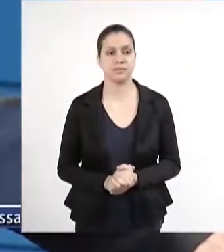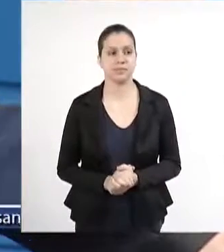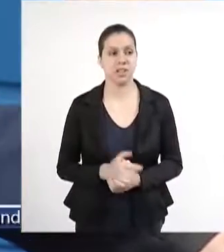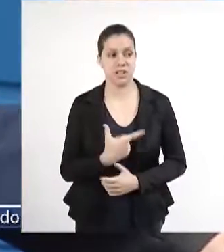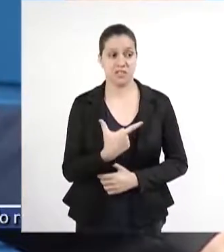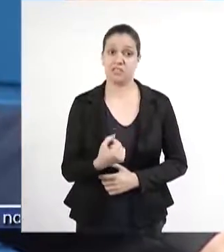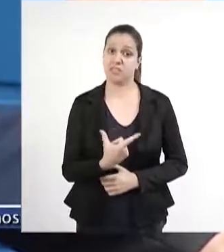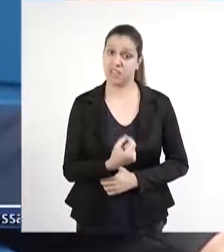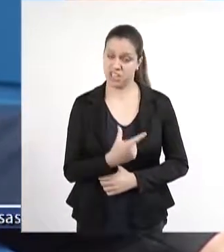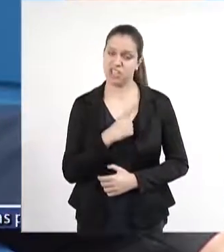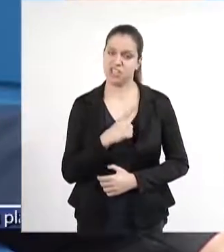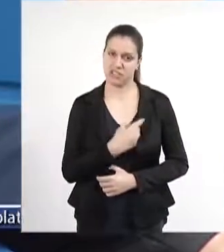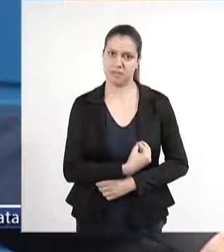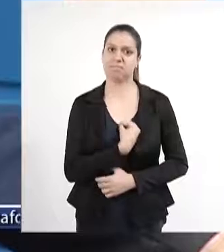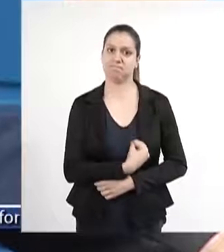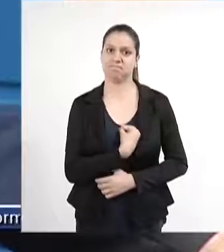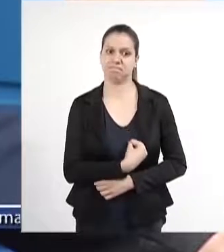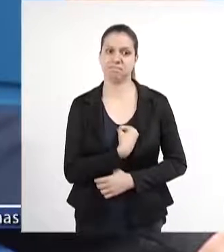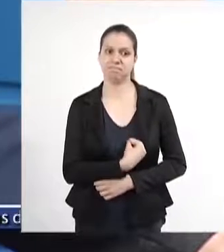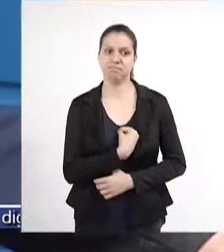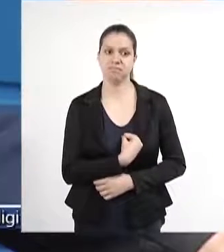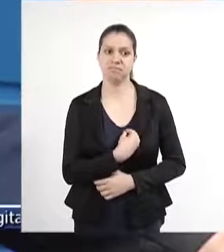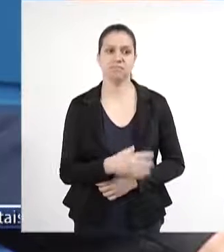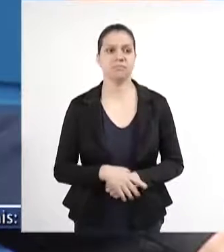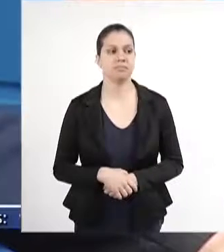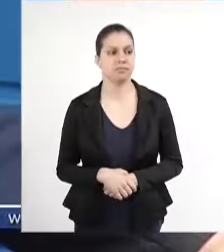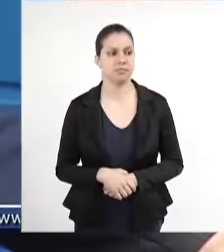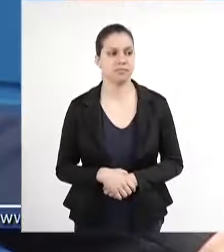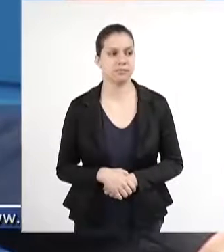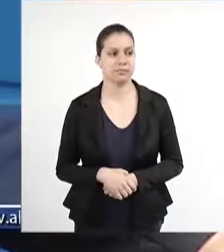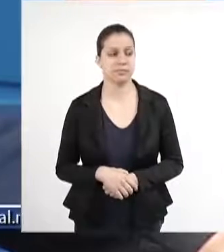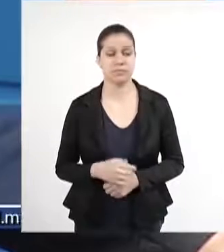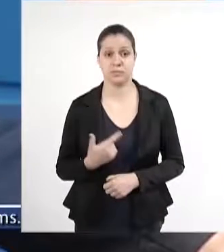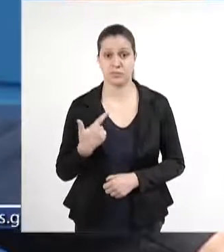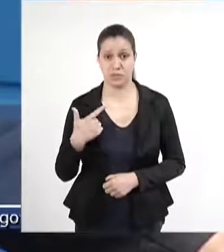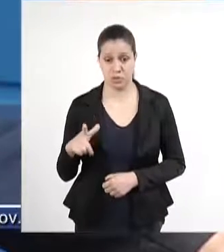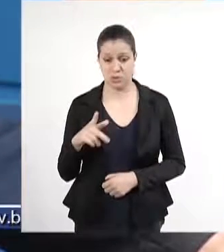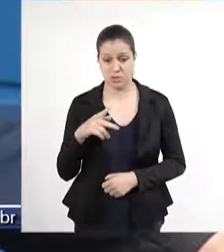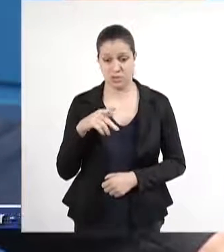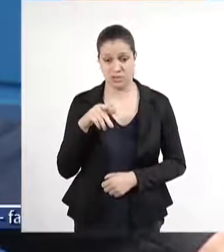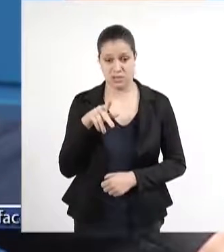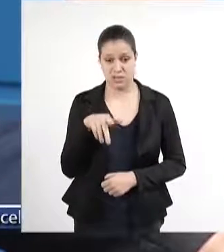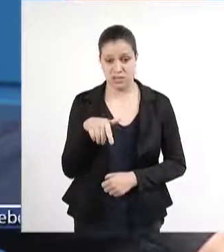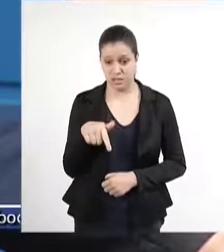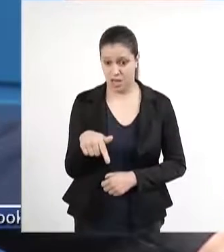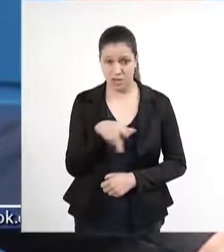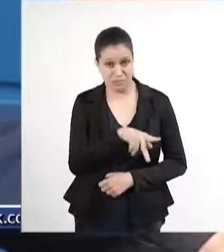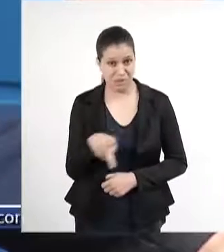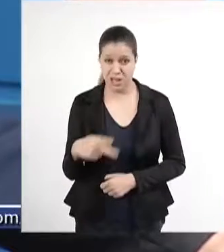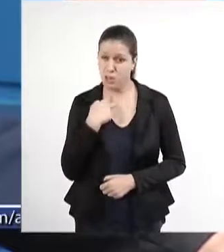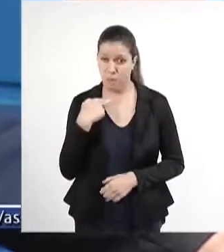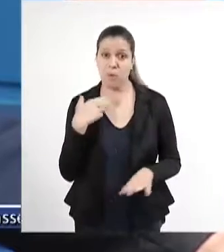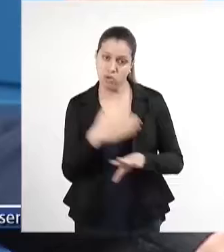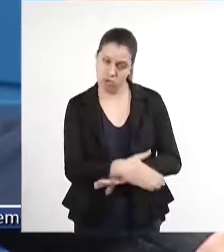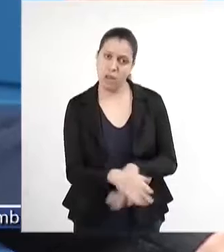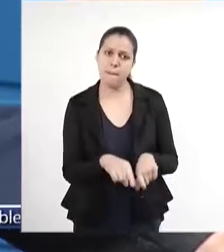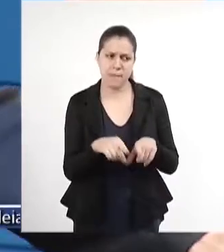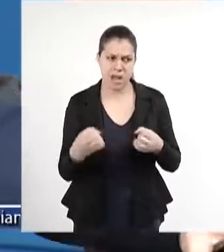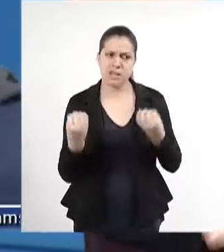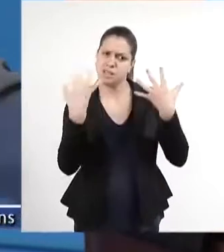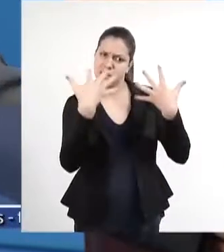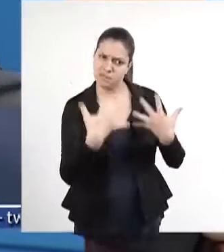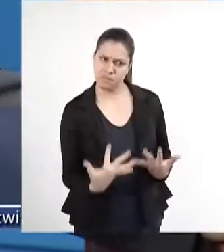estavam presentes, deputado Pedro Kemp. 20. E os outros que não estavam, os outros 7, todos justificaram.